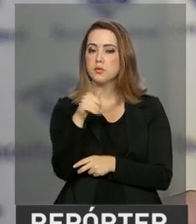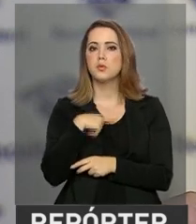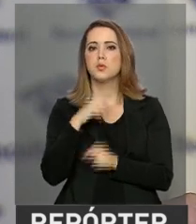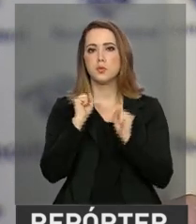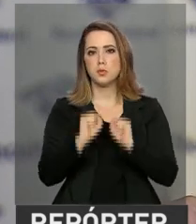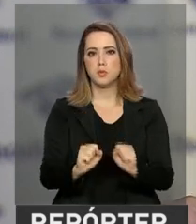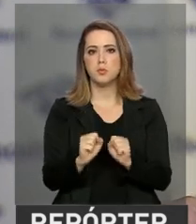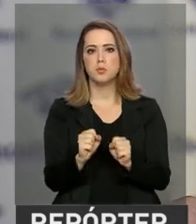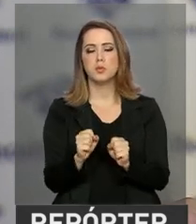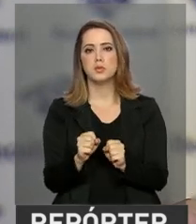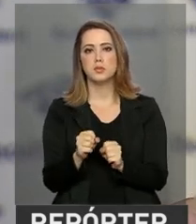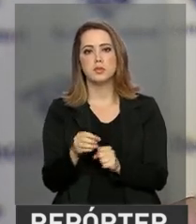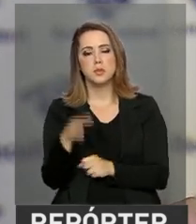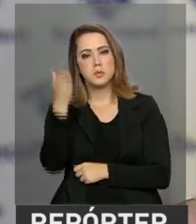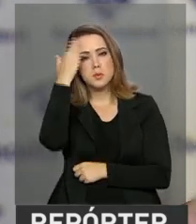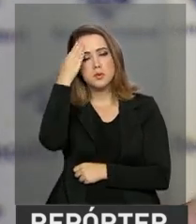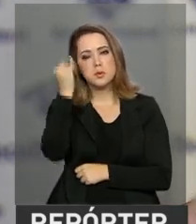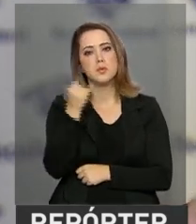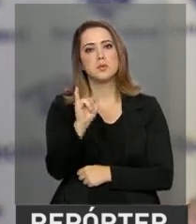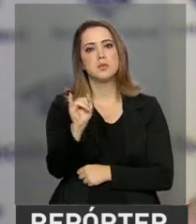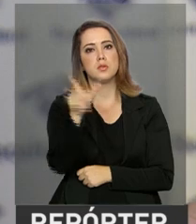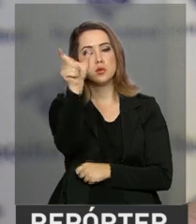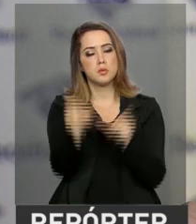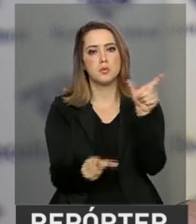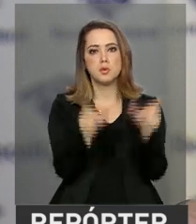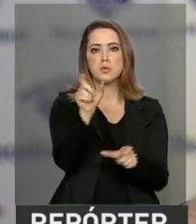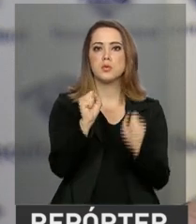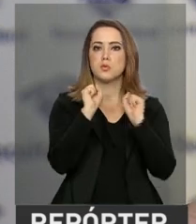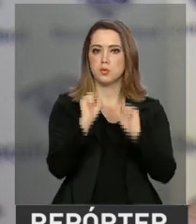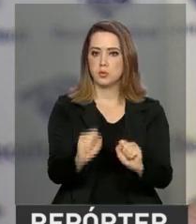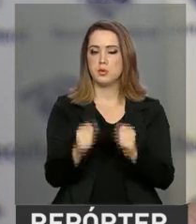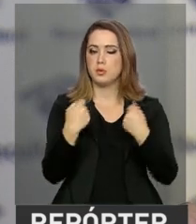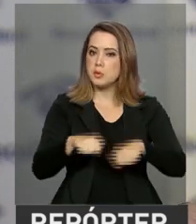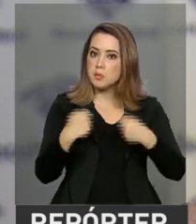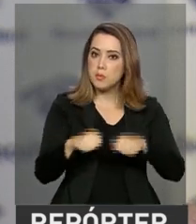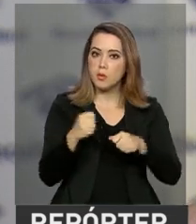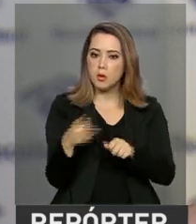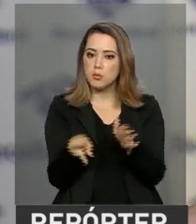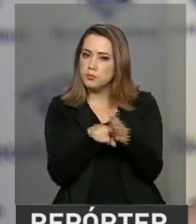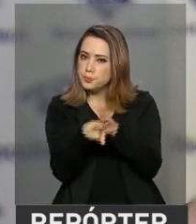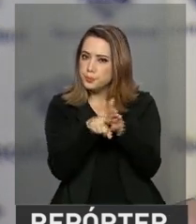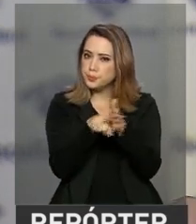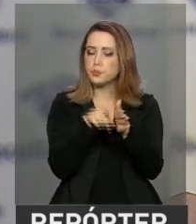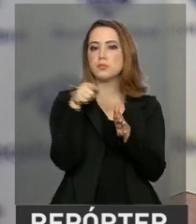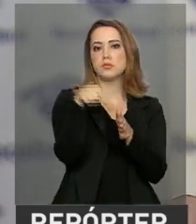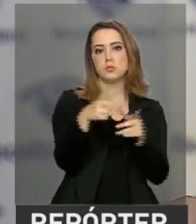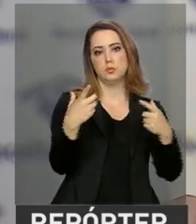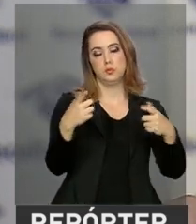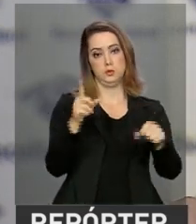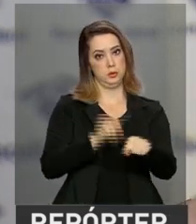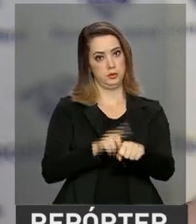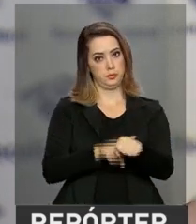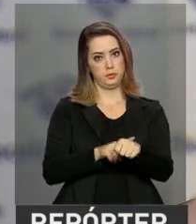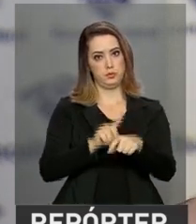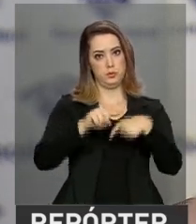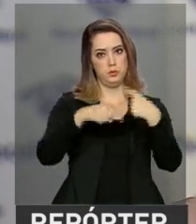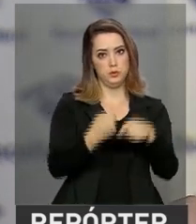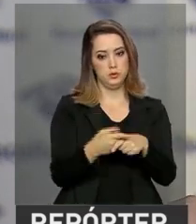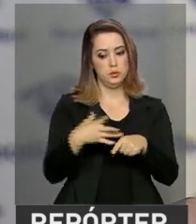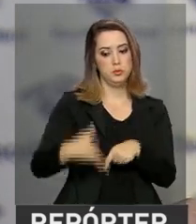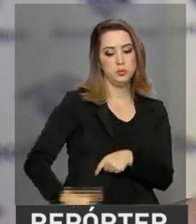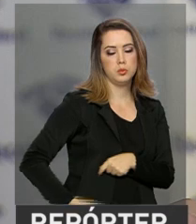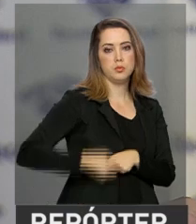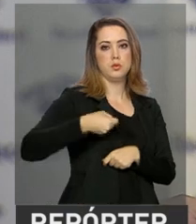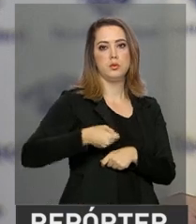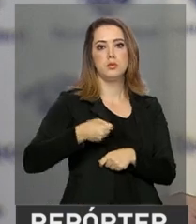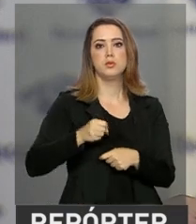identificar quem seriam as pessoas que deveriam ser fiscalizadas naquele momento. A partir daí, ao desembarcar e apanhar as suas malas,